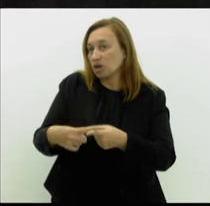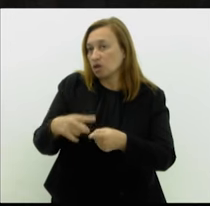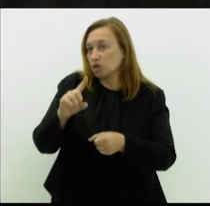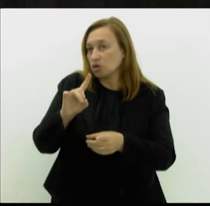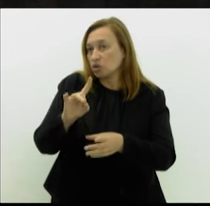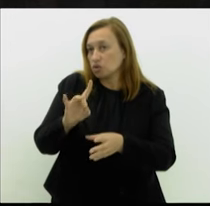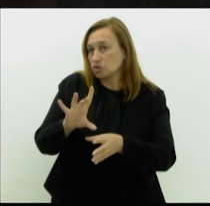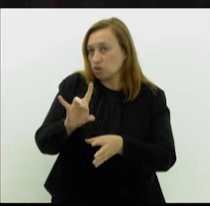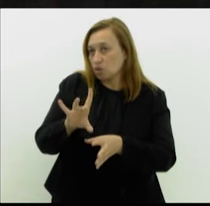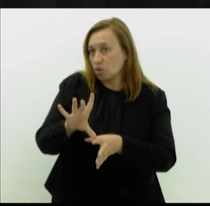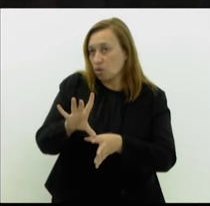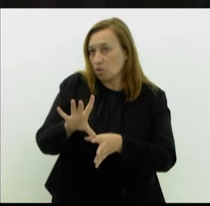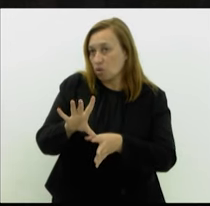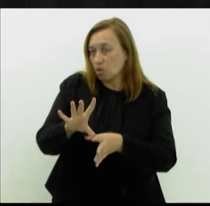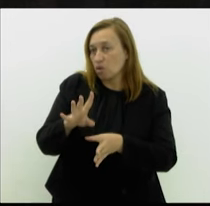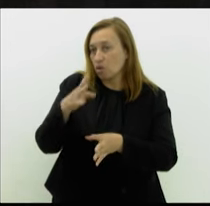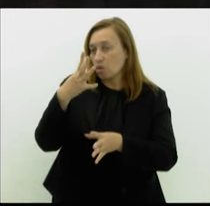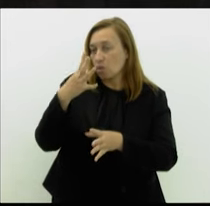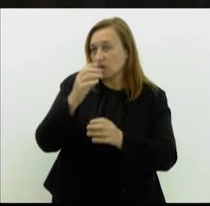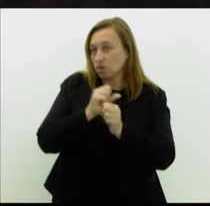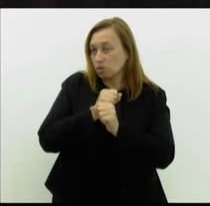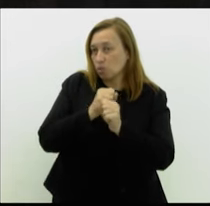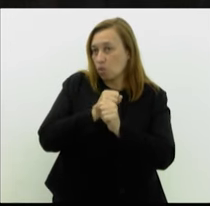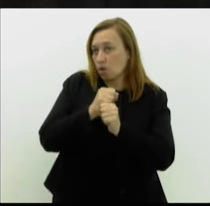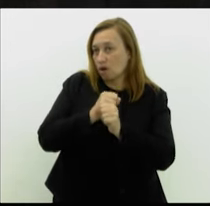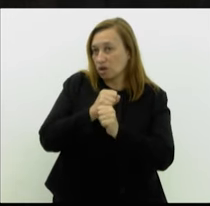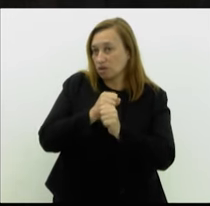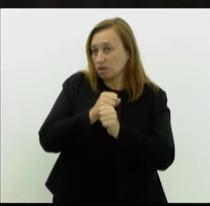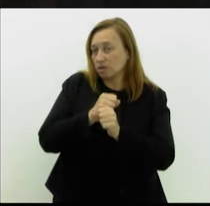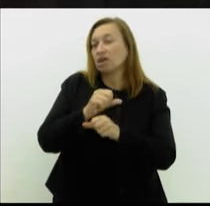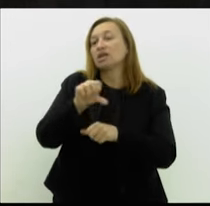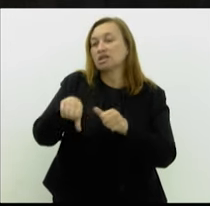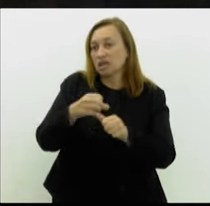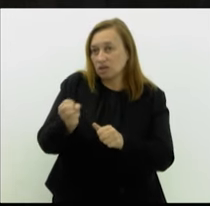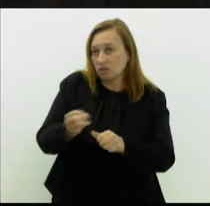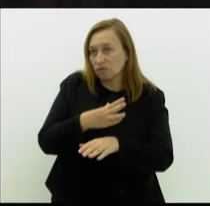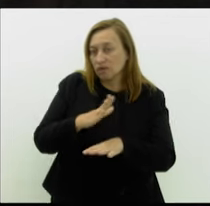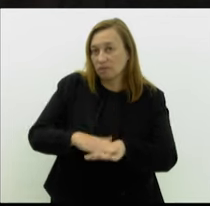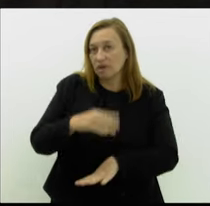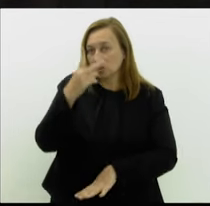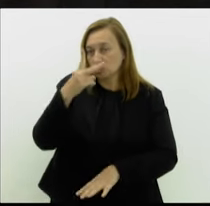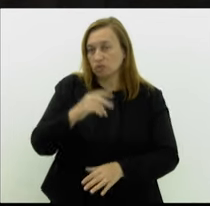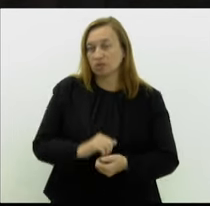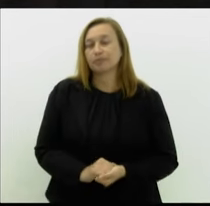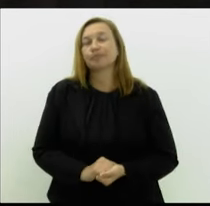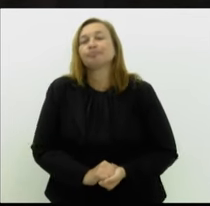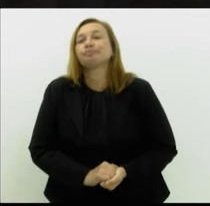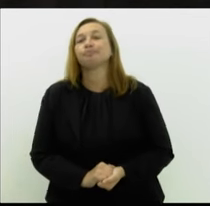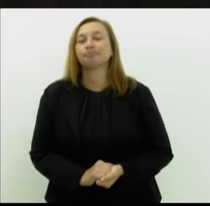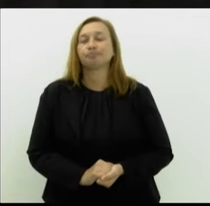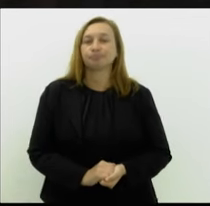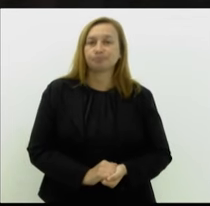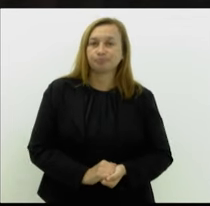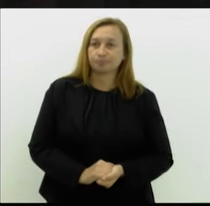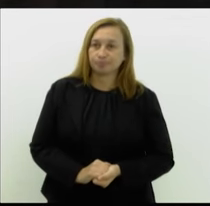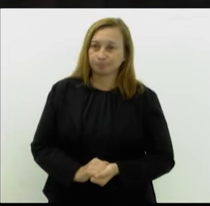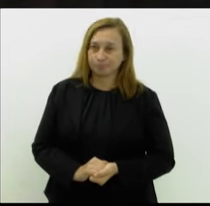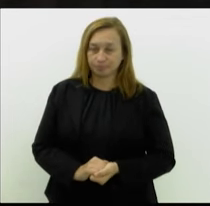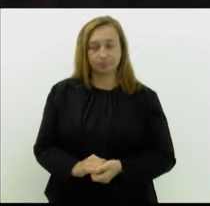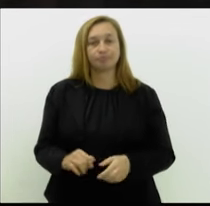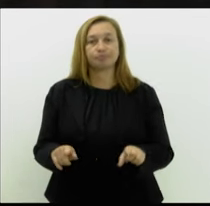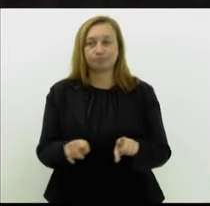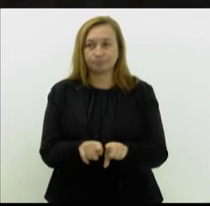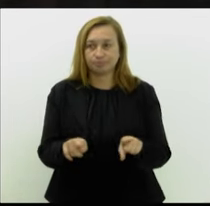por 4 anos, caso seja renovada por mais 2. E